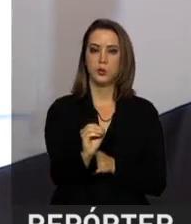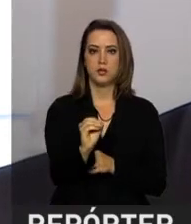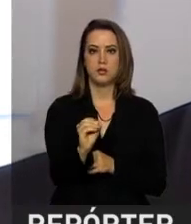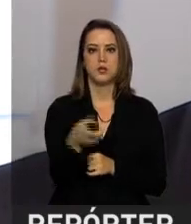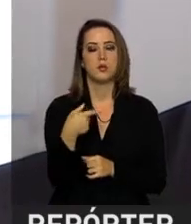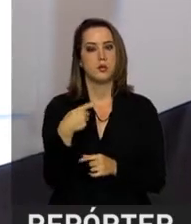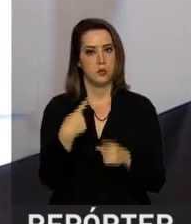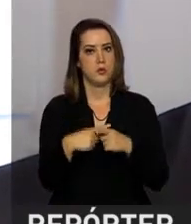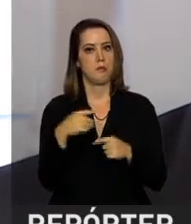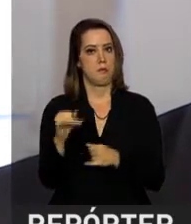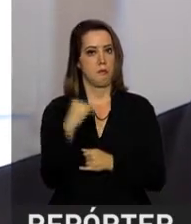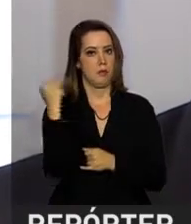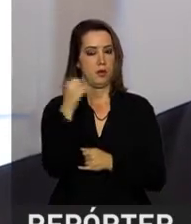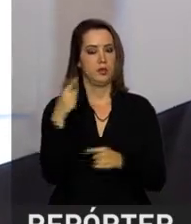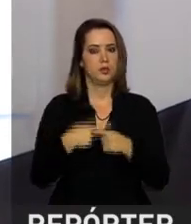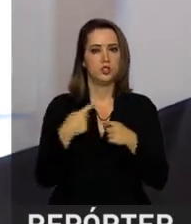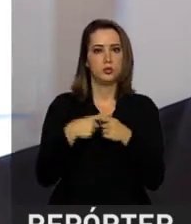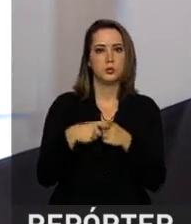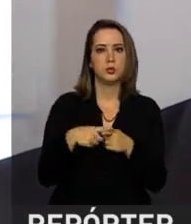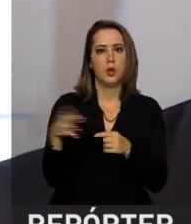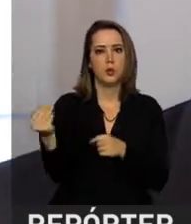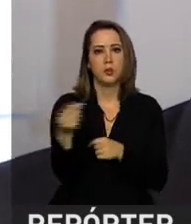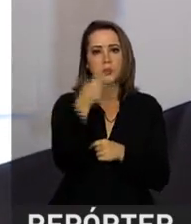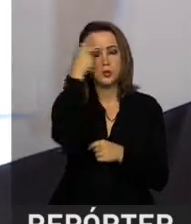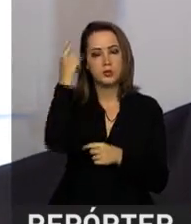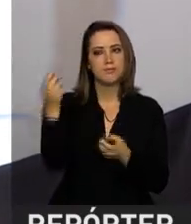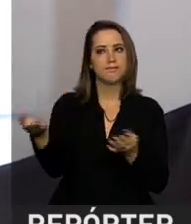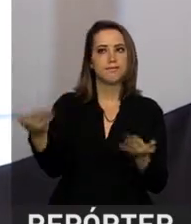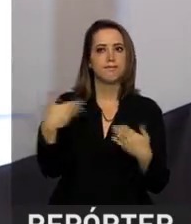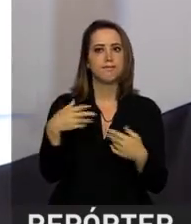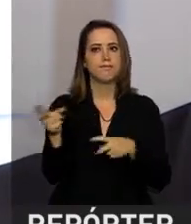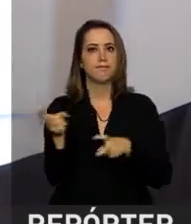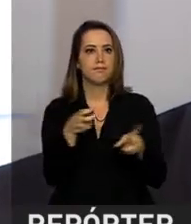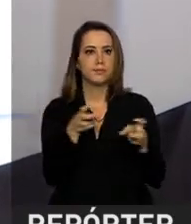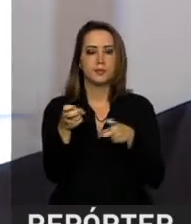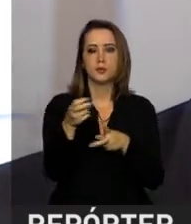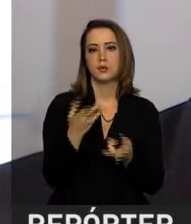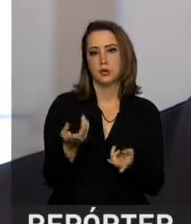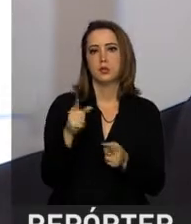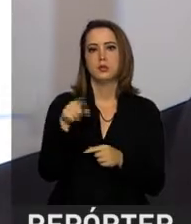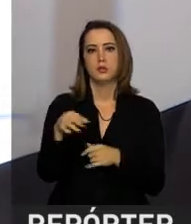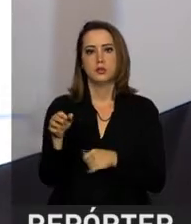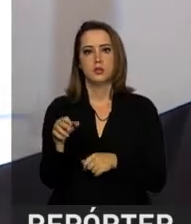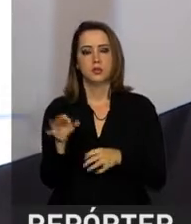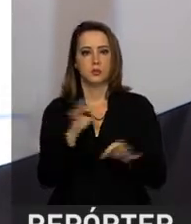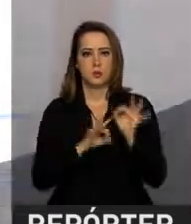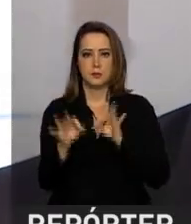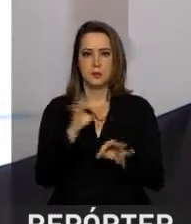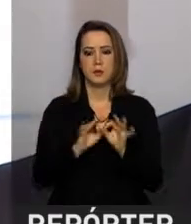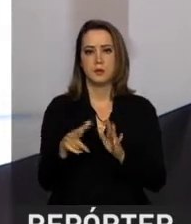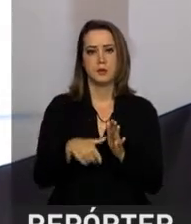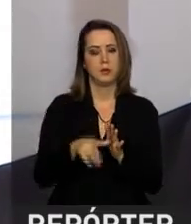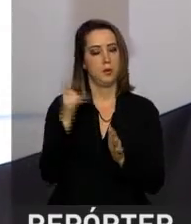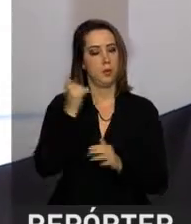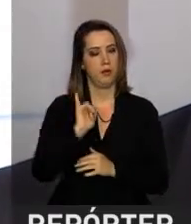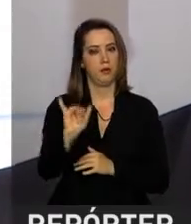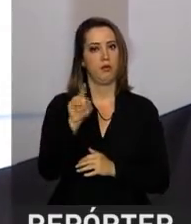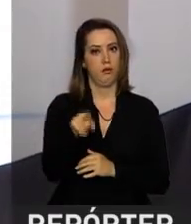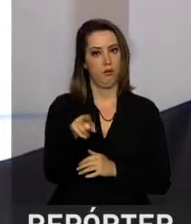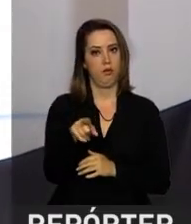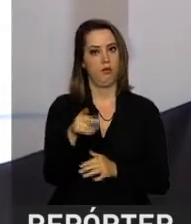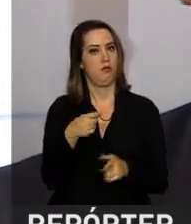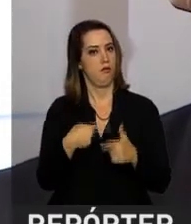porque a gente tem um grande fluxo de diós que dizer então é bom estar preparado para essas situações quando alguma coisa